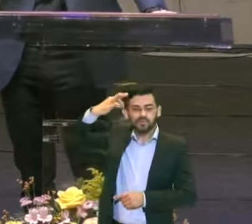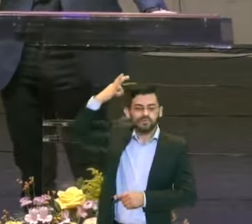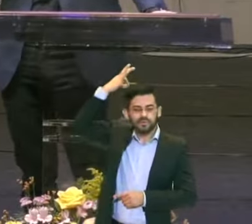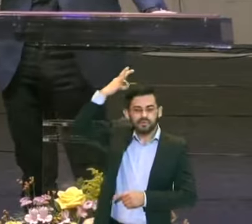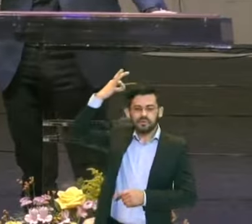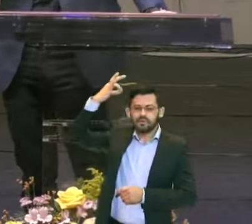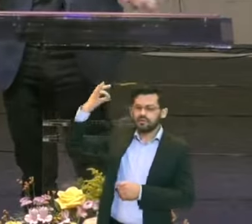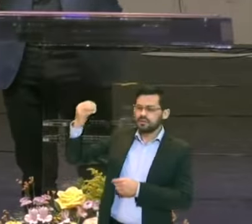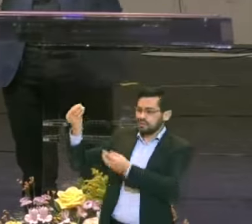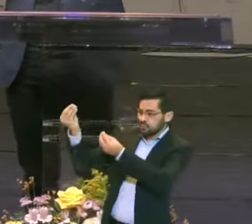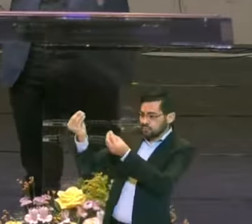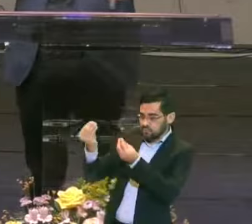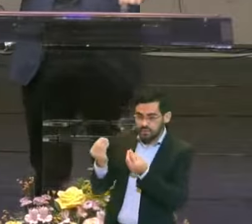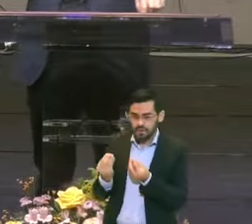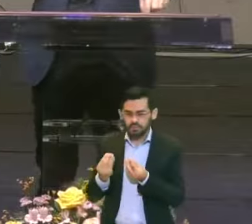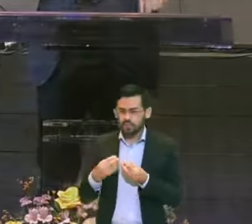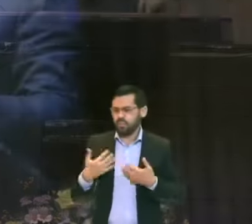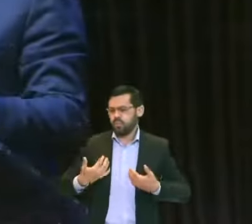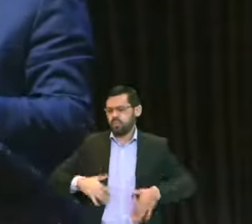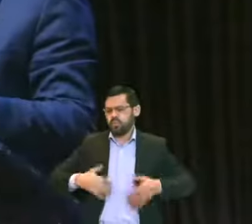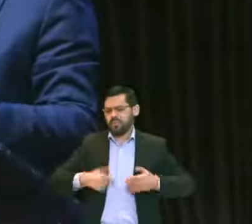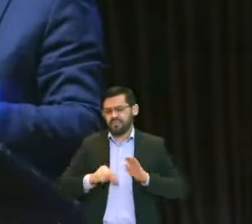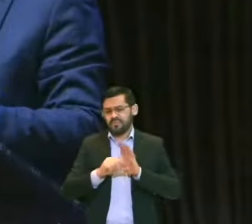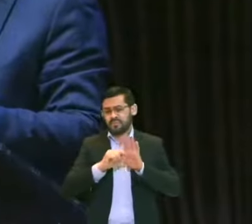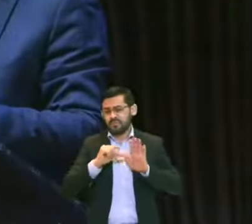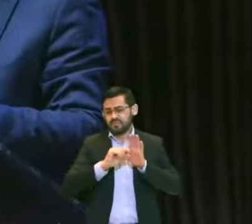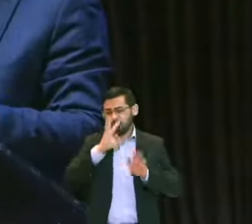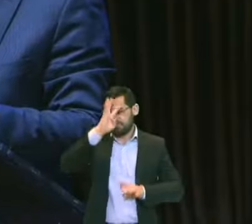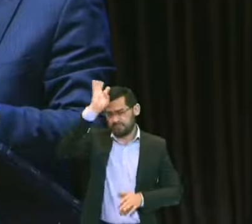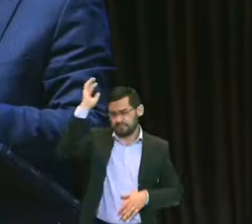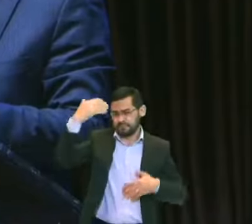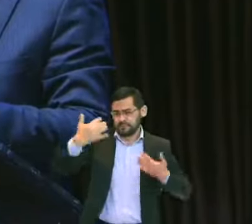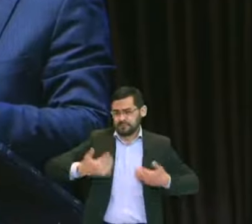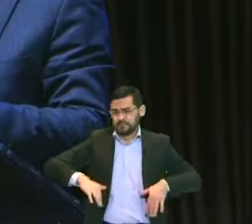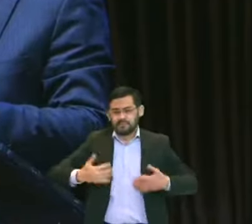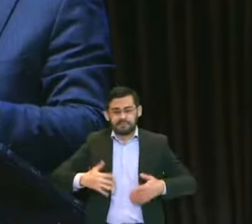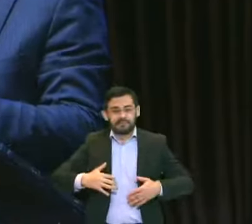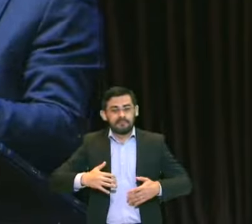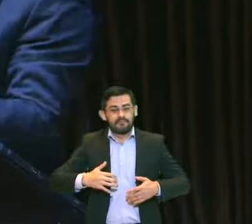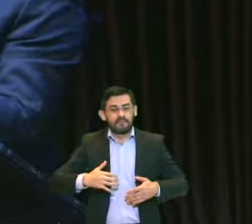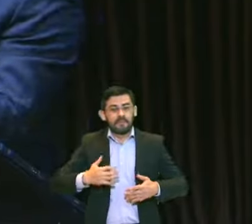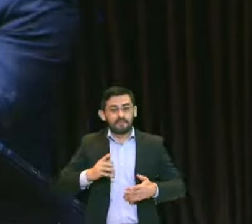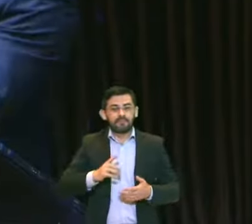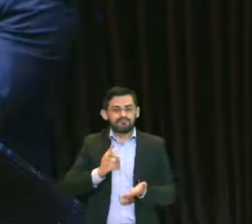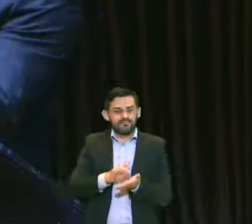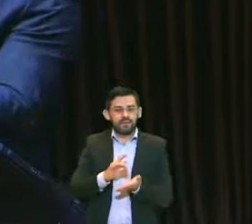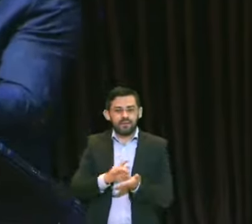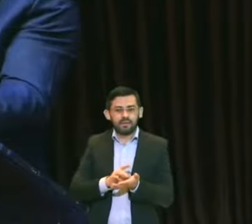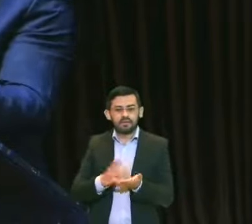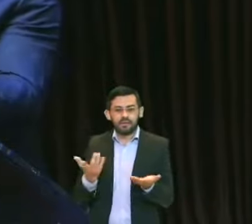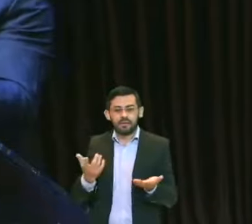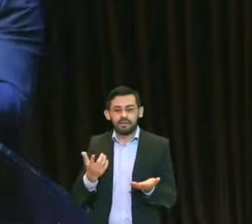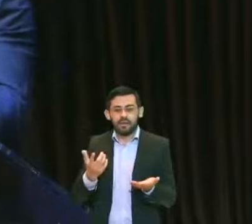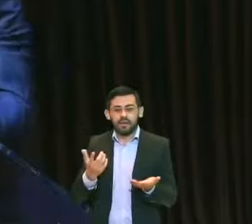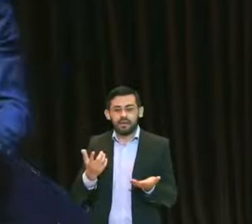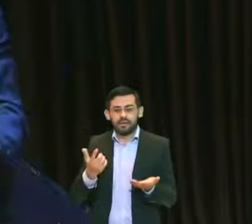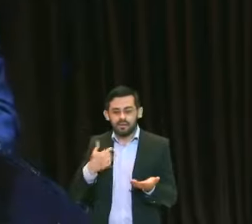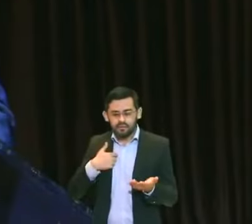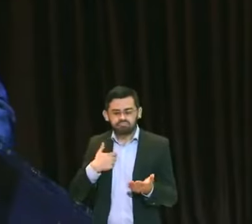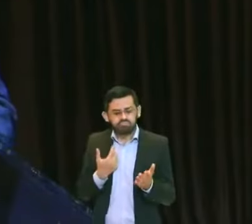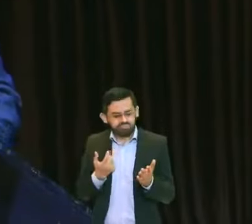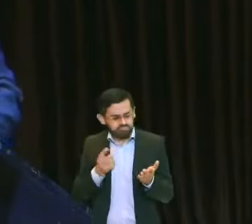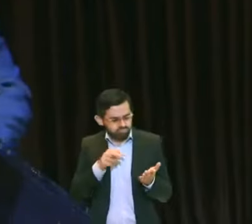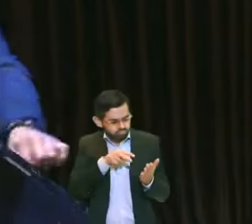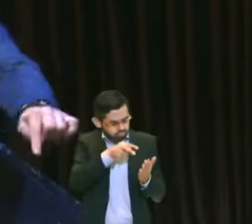Ele nos concedeu. Olha que interessante esse versículo. Foi o versículo que Deus me voltou a palavra para